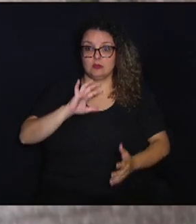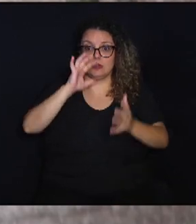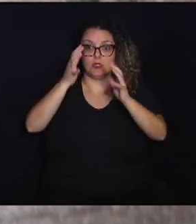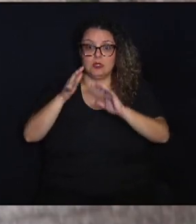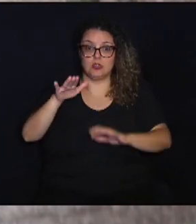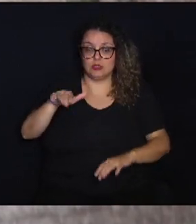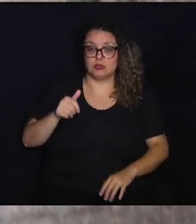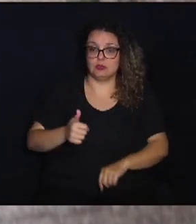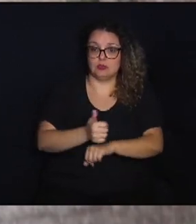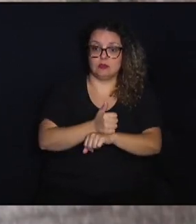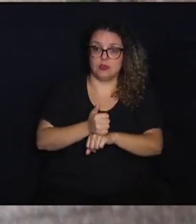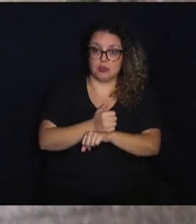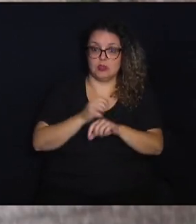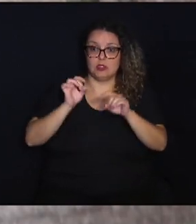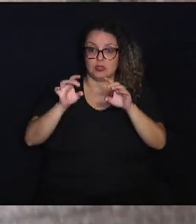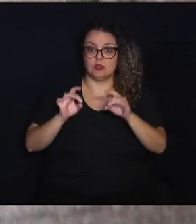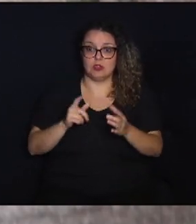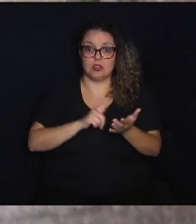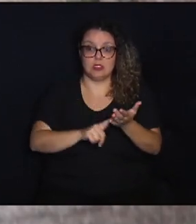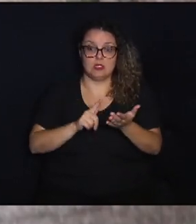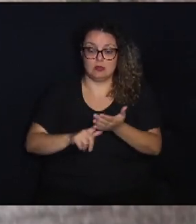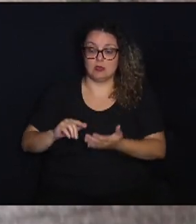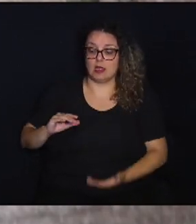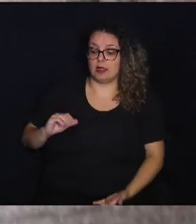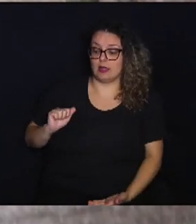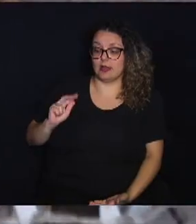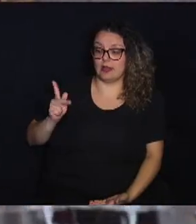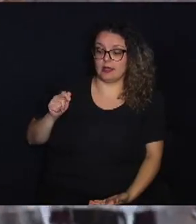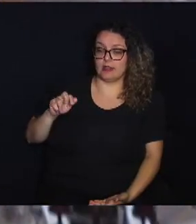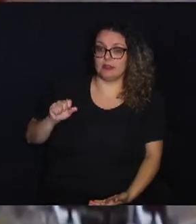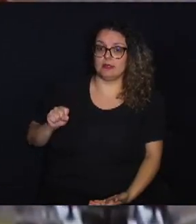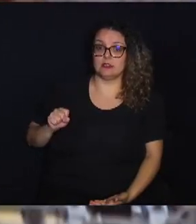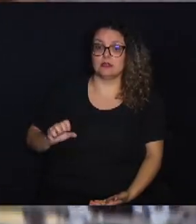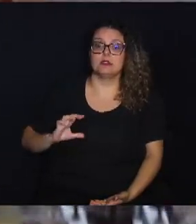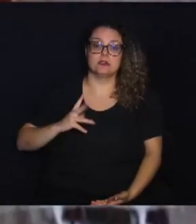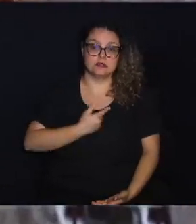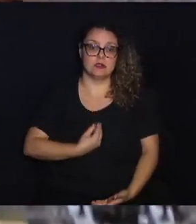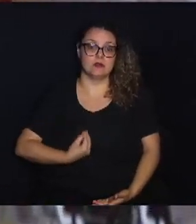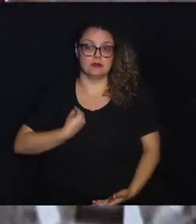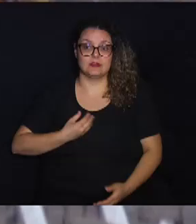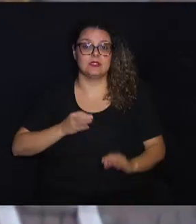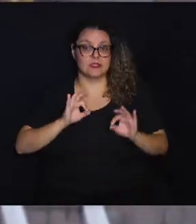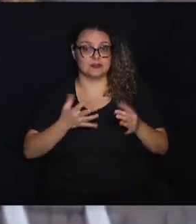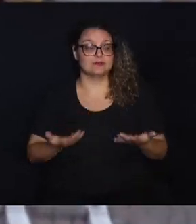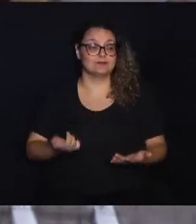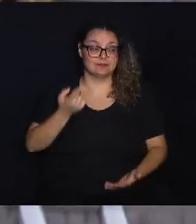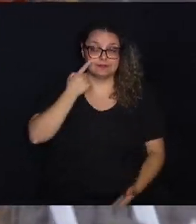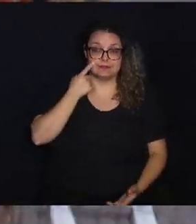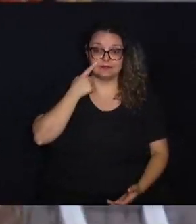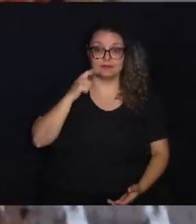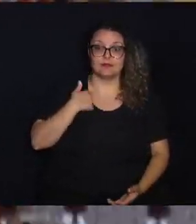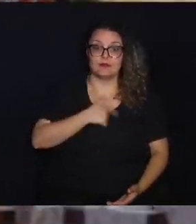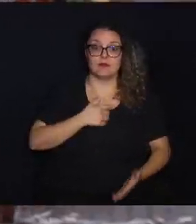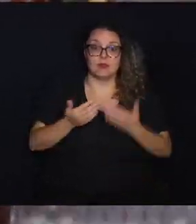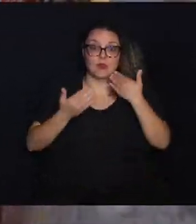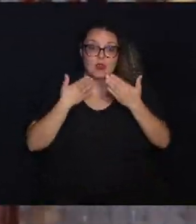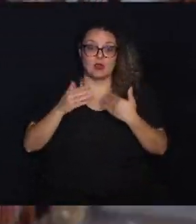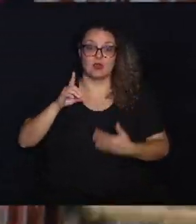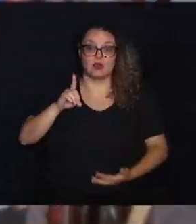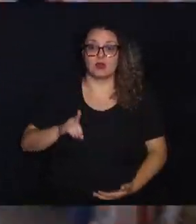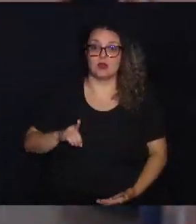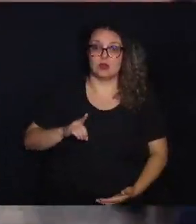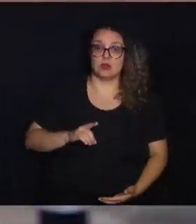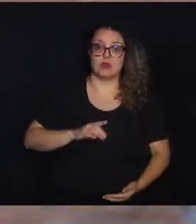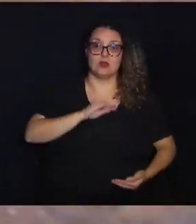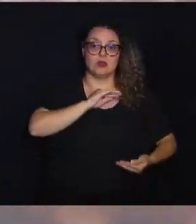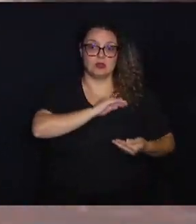profissional especializado, faça a limpeza da calha, porque isso salva vidas. Tá certo, então. Olha só, gente, nós falamos com o diretor da Defesa